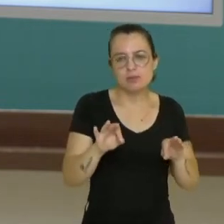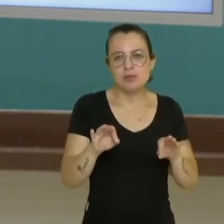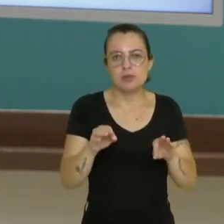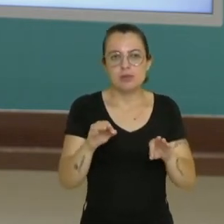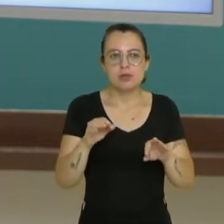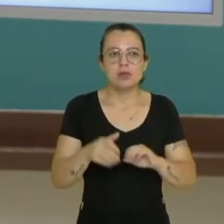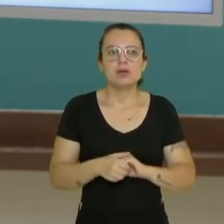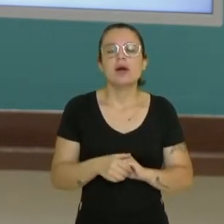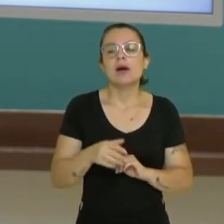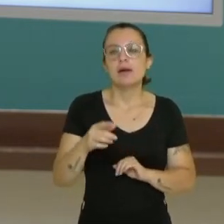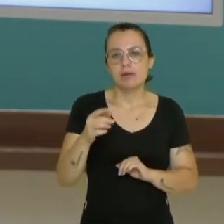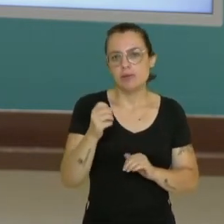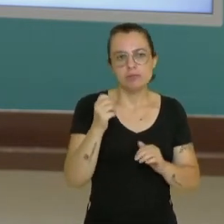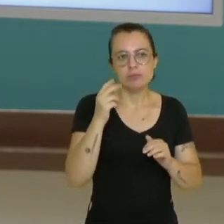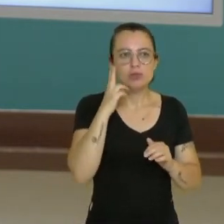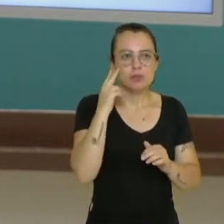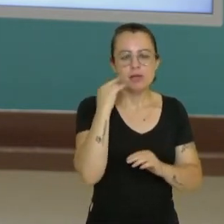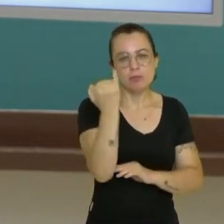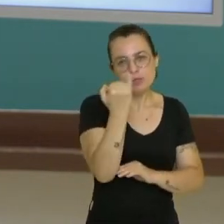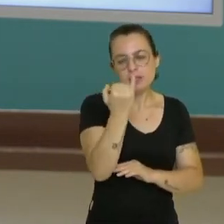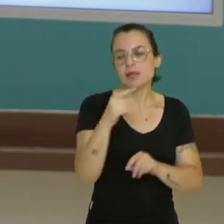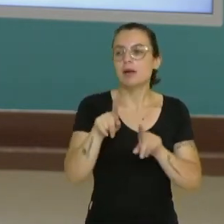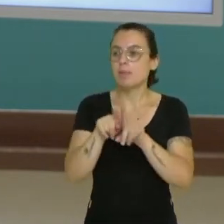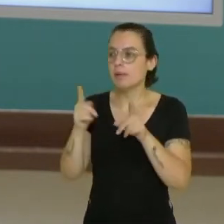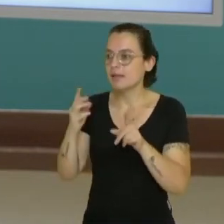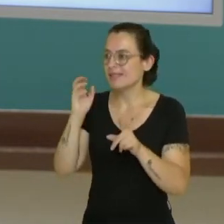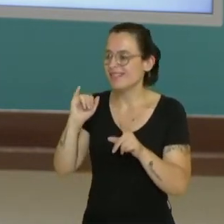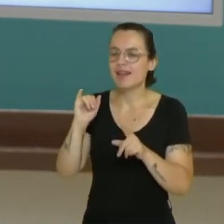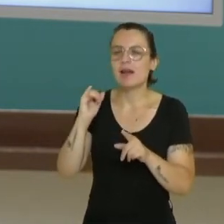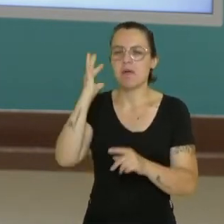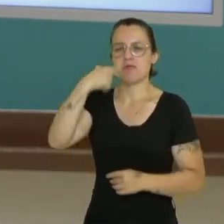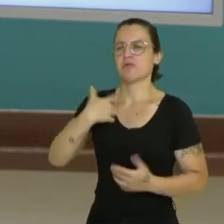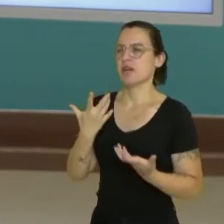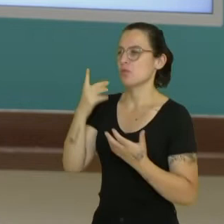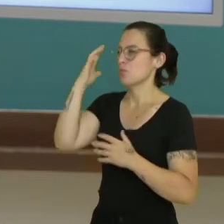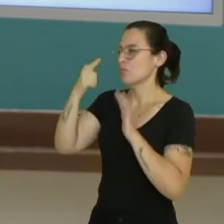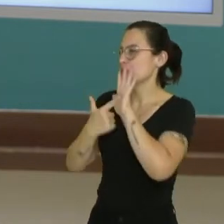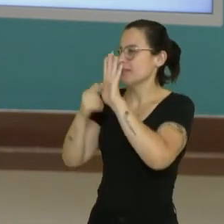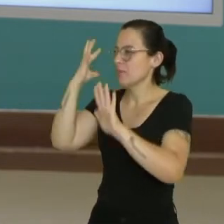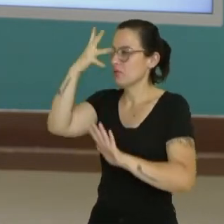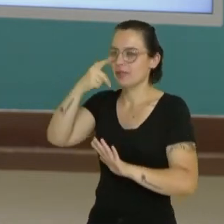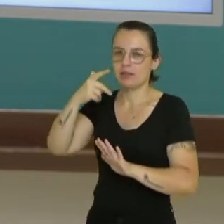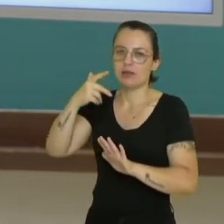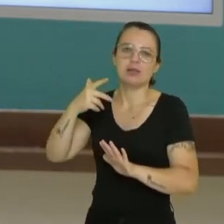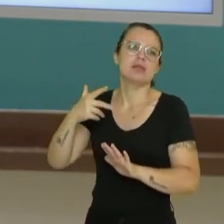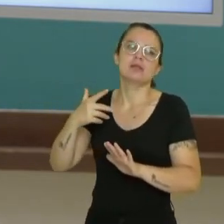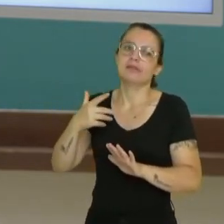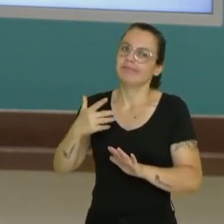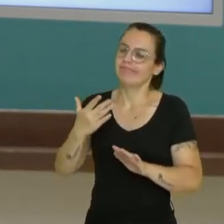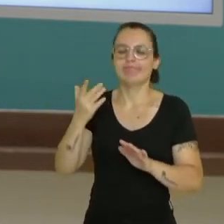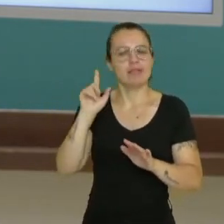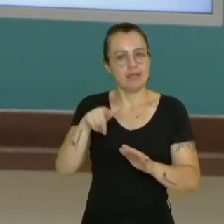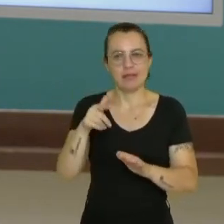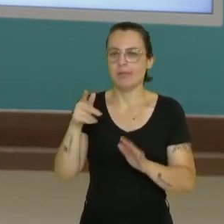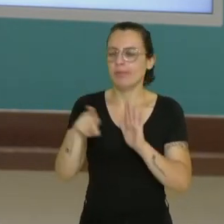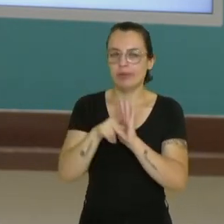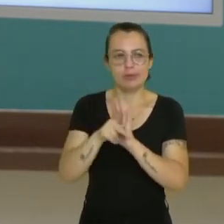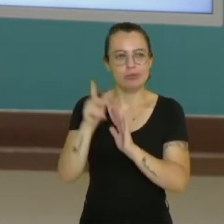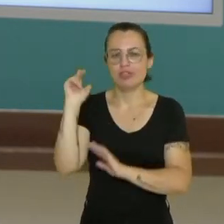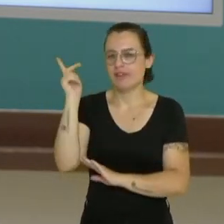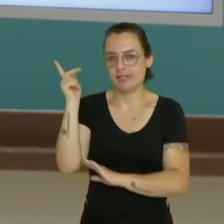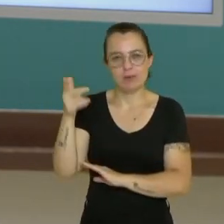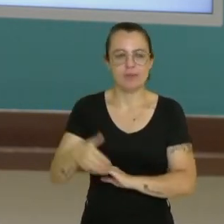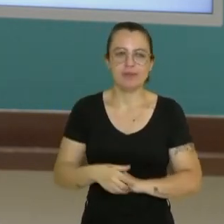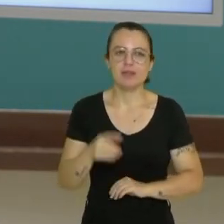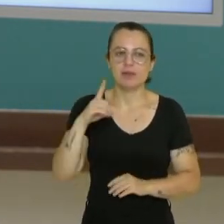tipo de situação, ela não é essencial, porque eu não estou precisando dela. É um desejo, então ela vai entrar dentro do 30%. Então a